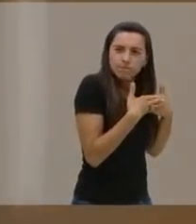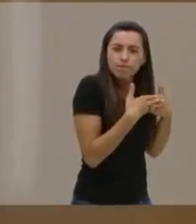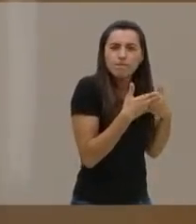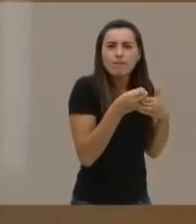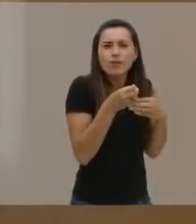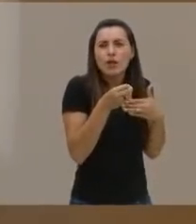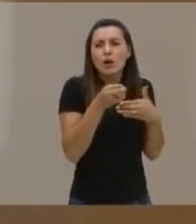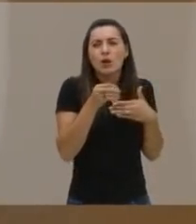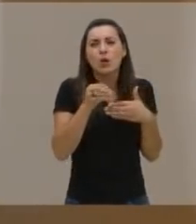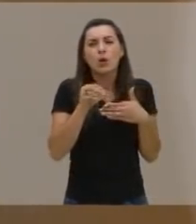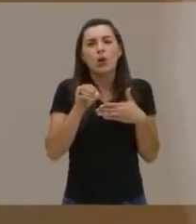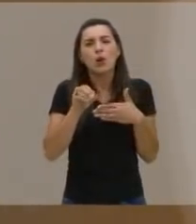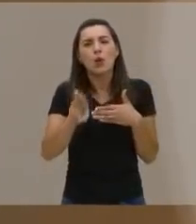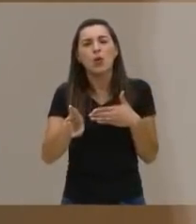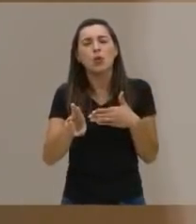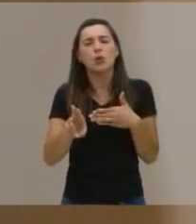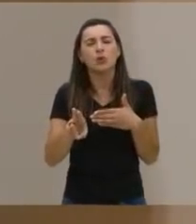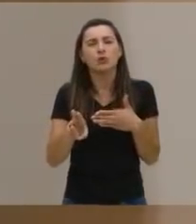lançar?